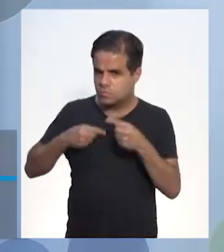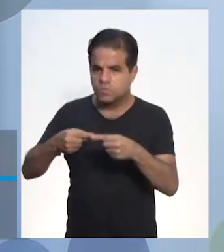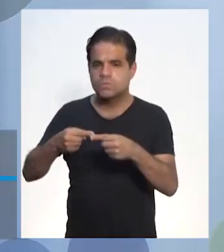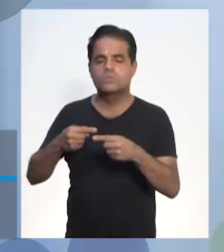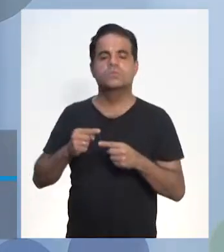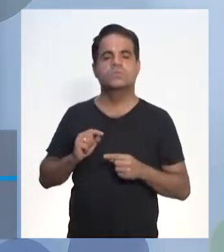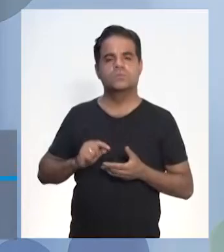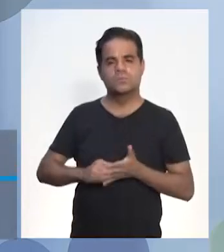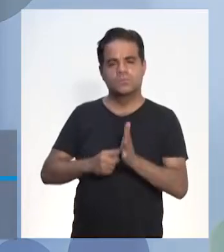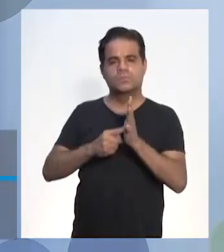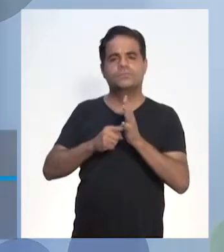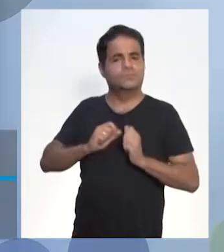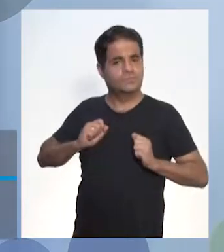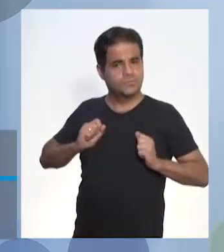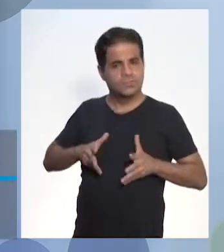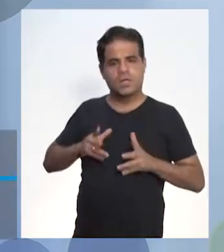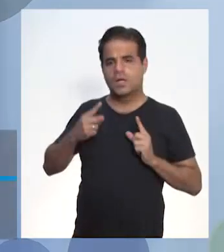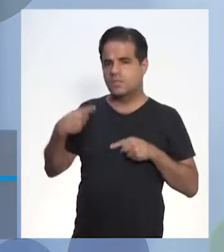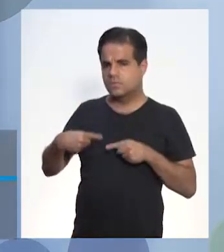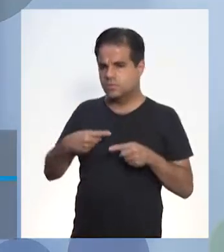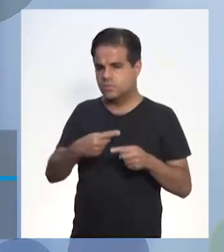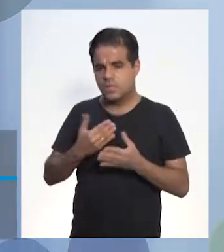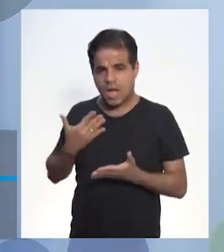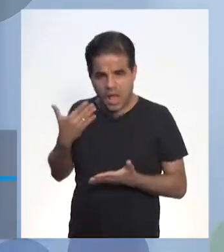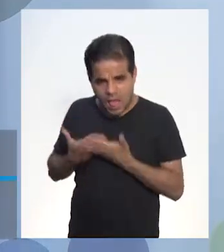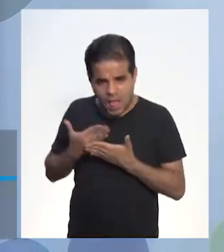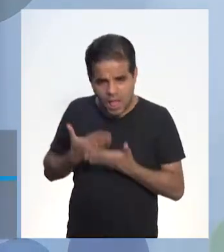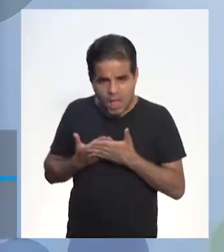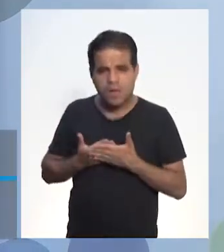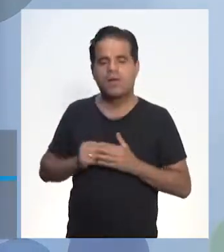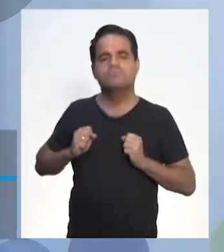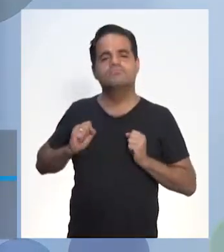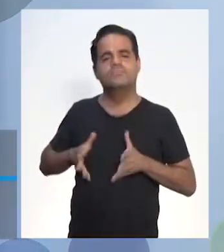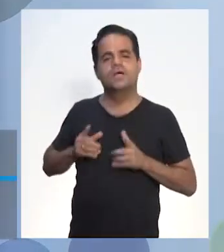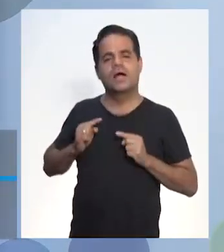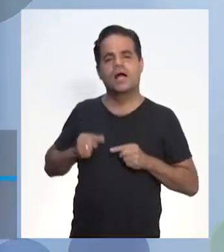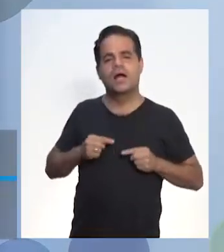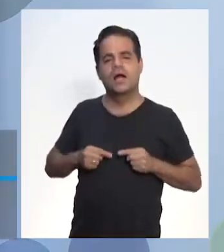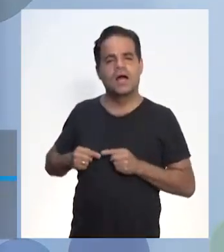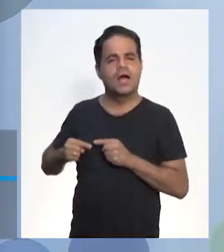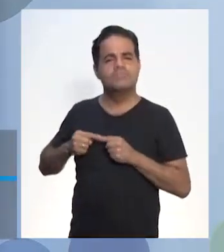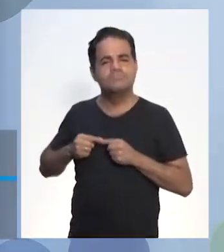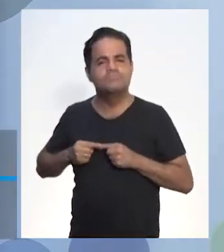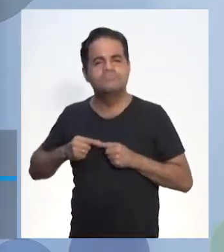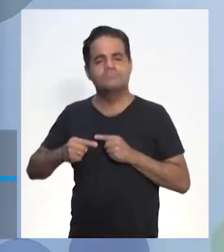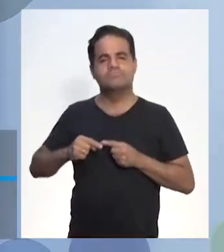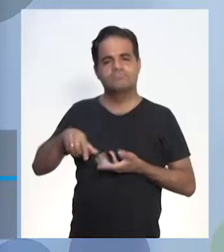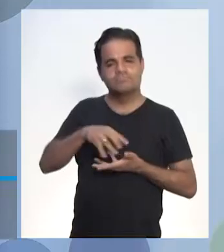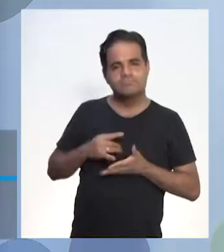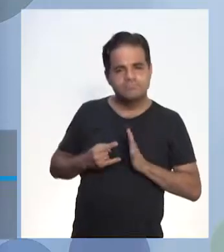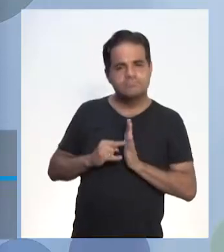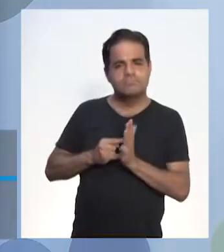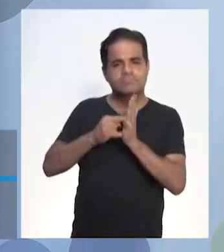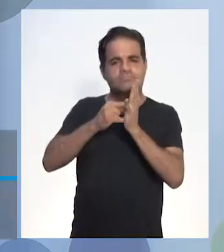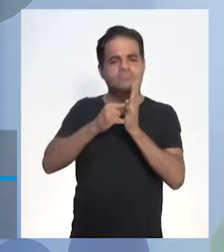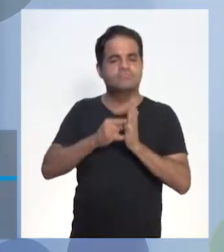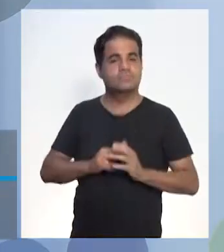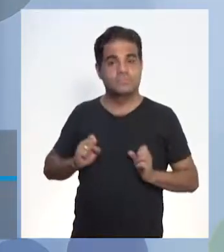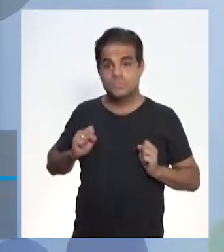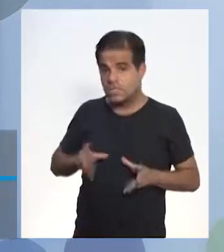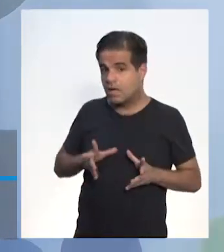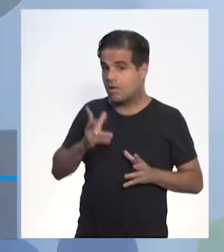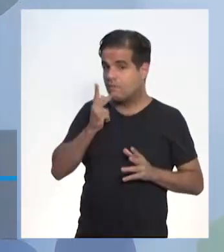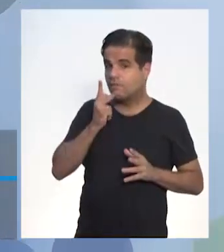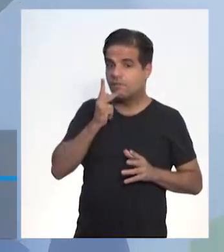motorzinho elétrico, né? E a gente já tem discutido algumas aulas aí a respeito do campo magnético criado em uma espira, né? Nós falamos